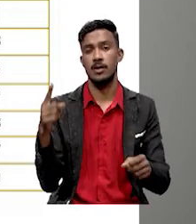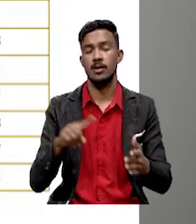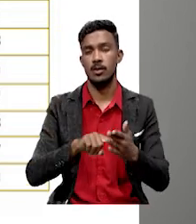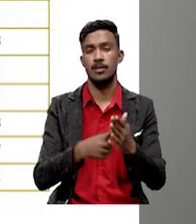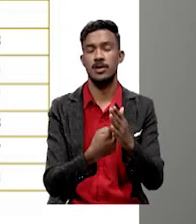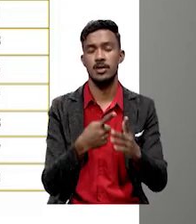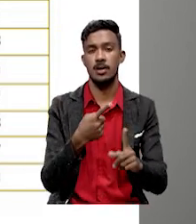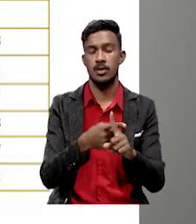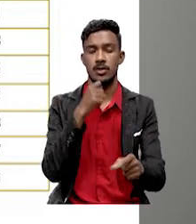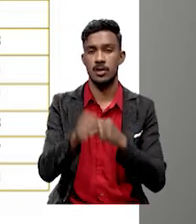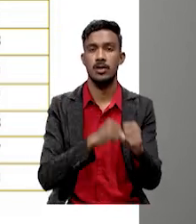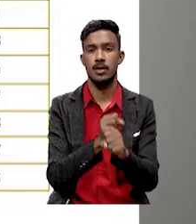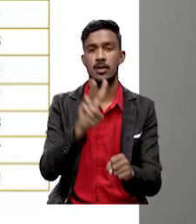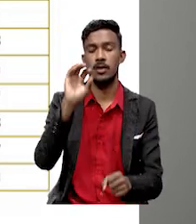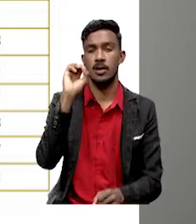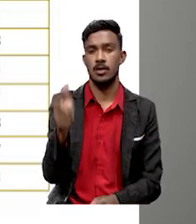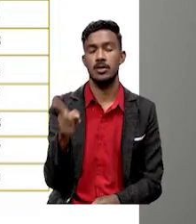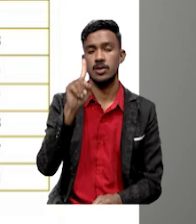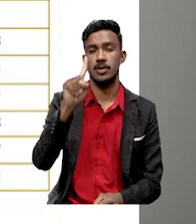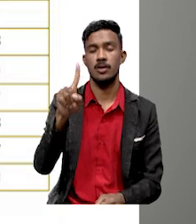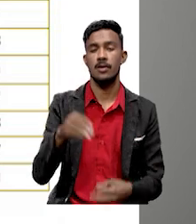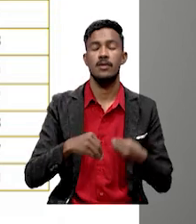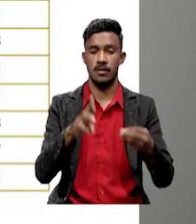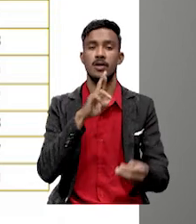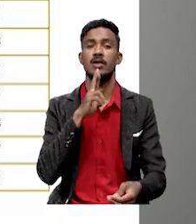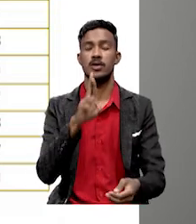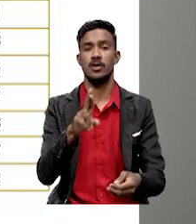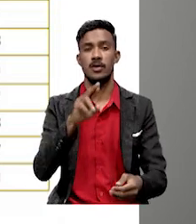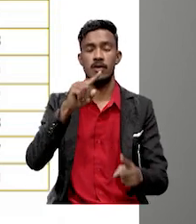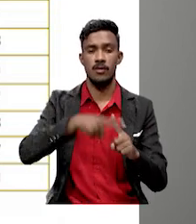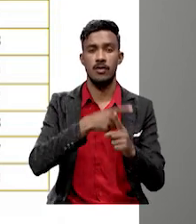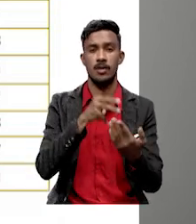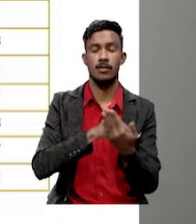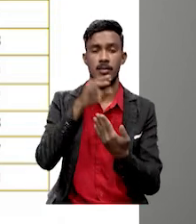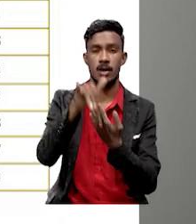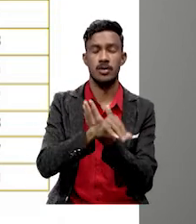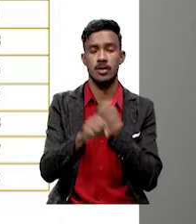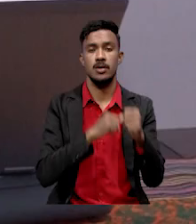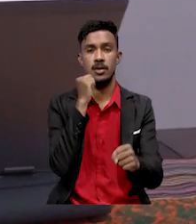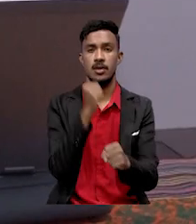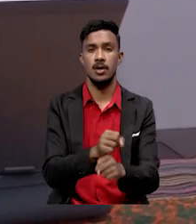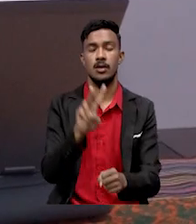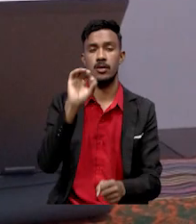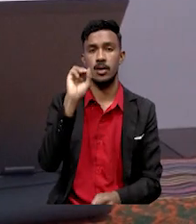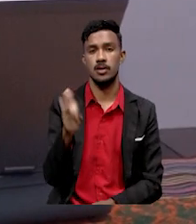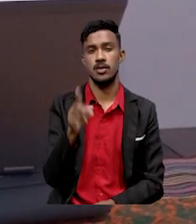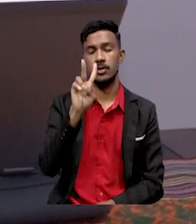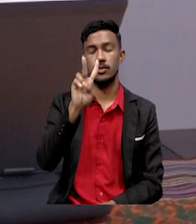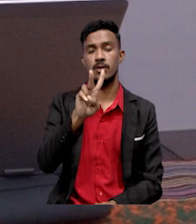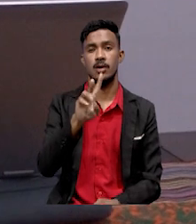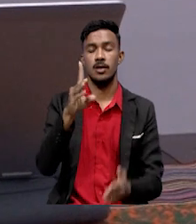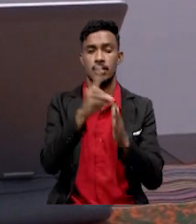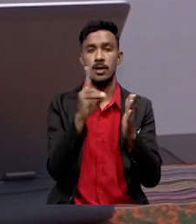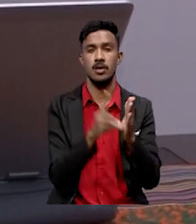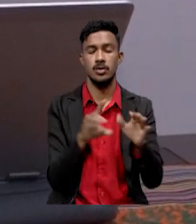ring rua ruanusing ida tir plano se fosai resultado ia fulang marsu tine ring rua ruanusing rua. Dado sisi komisang